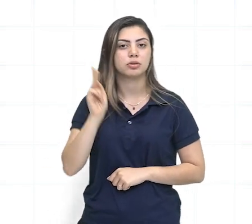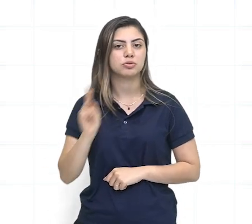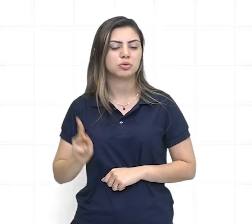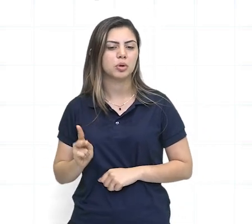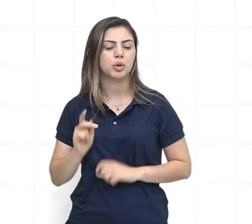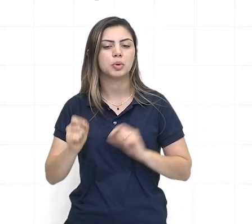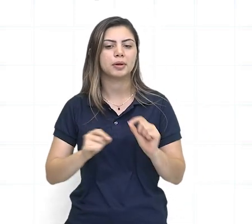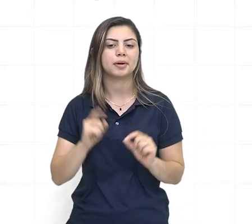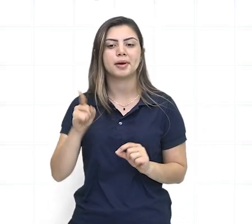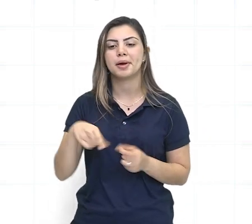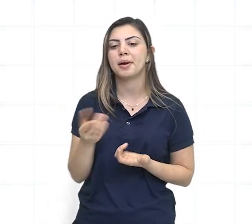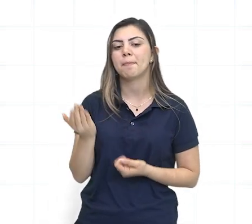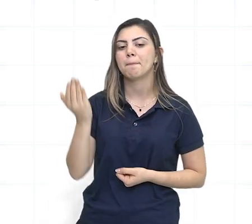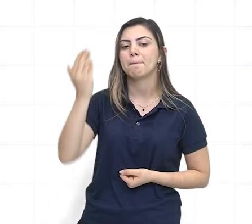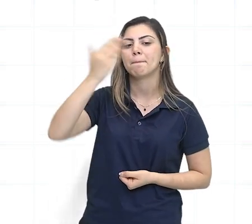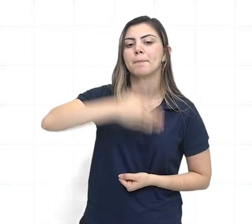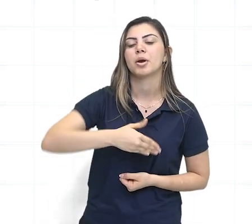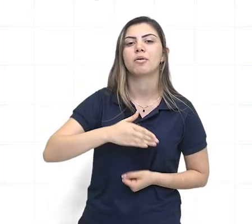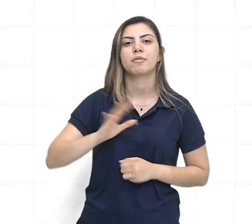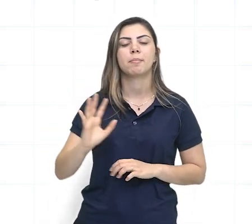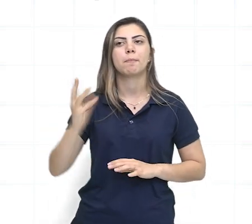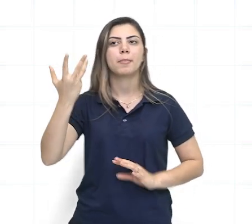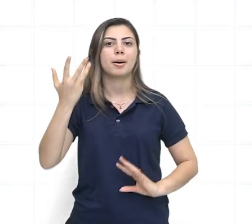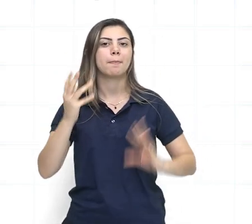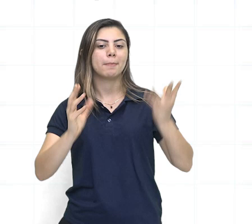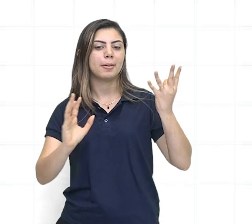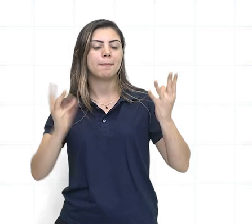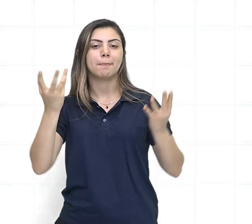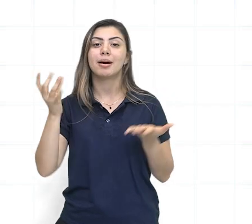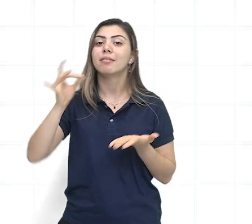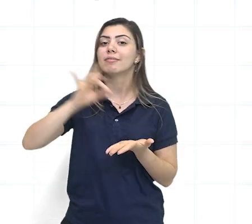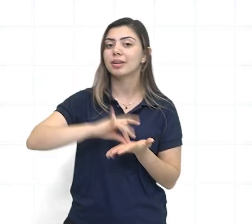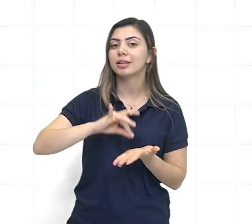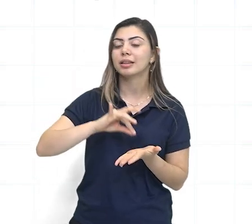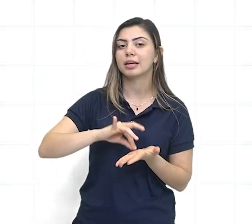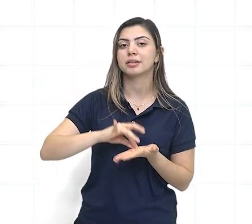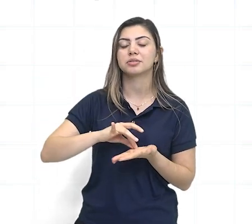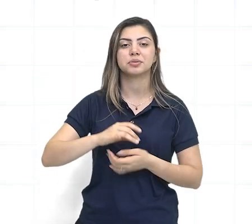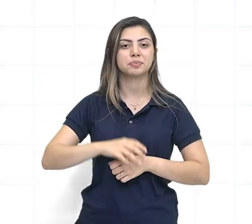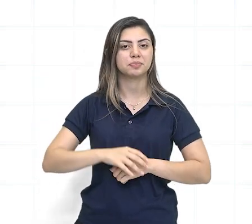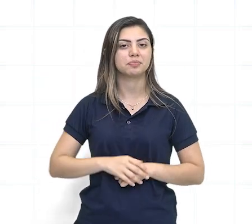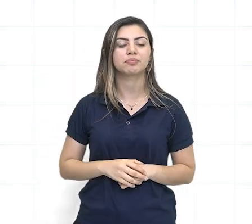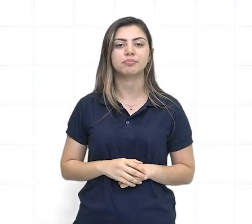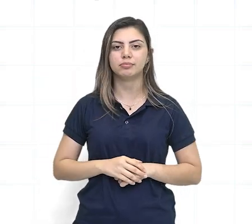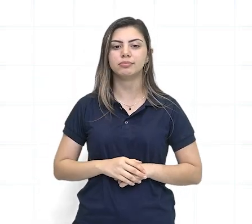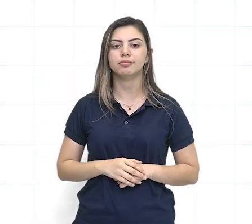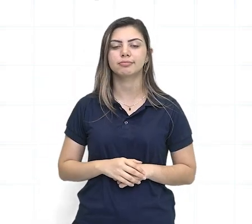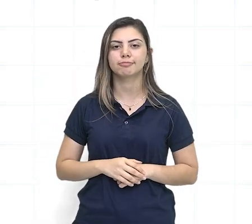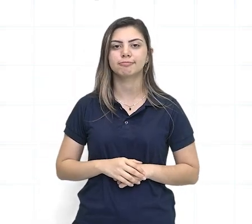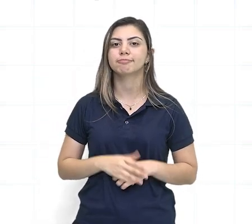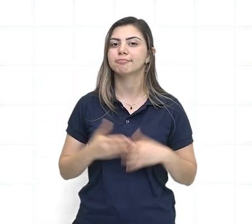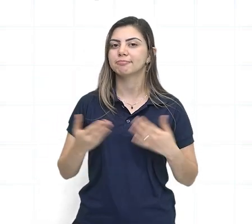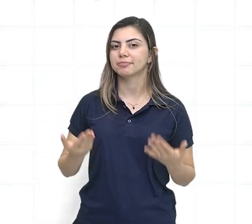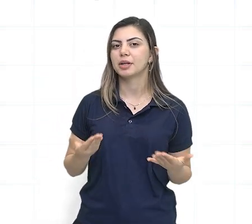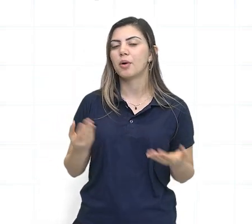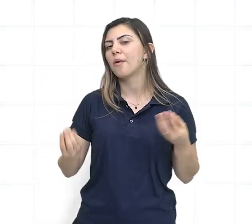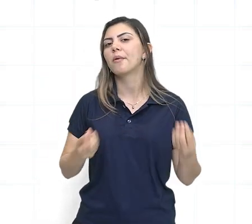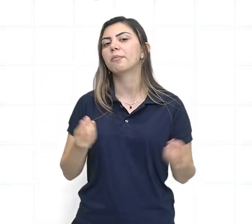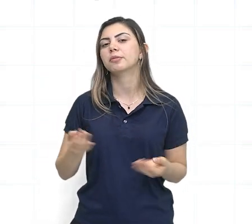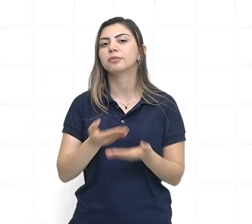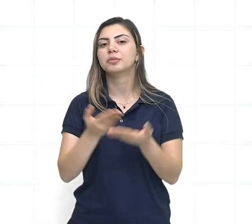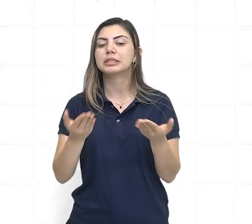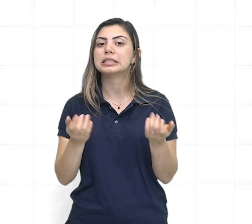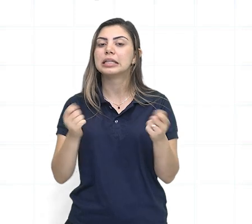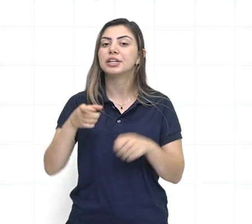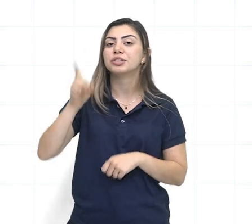histórico? Comprovação de uma série de acontecimentos e fatos históricos. Né? E você vai